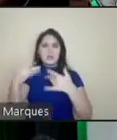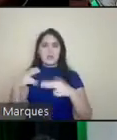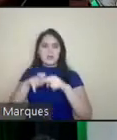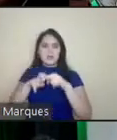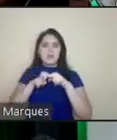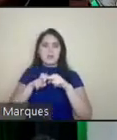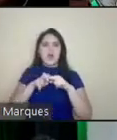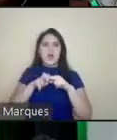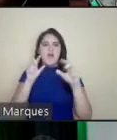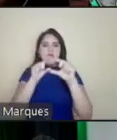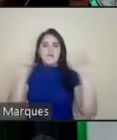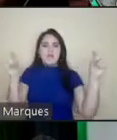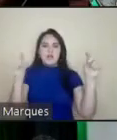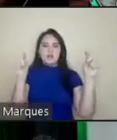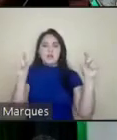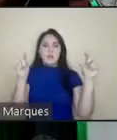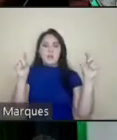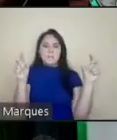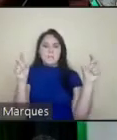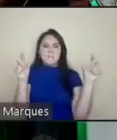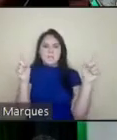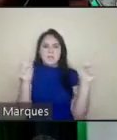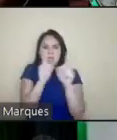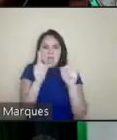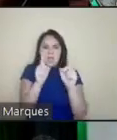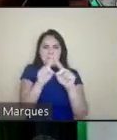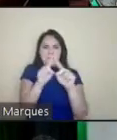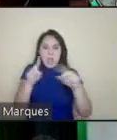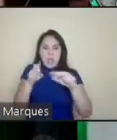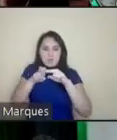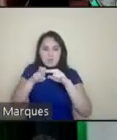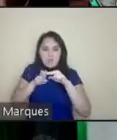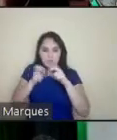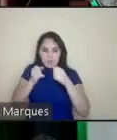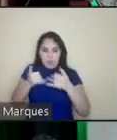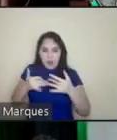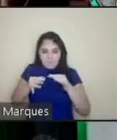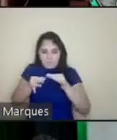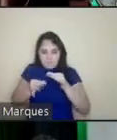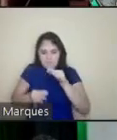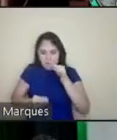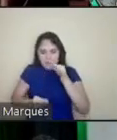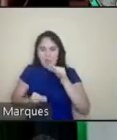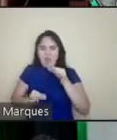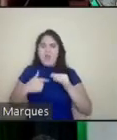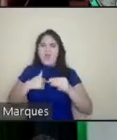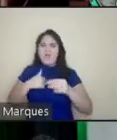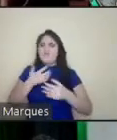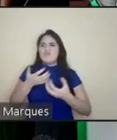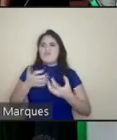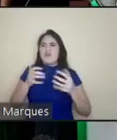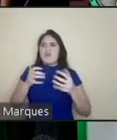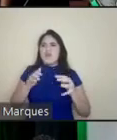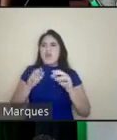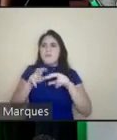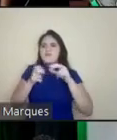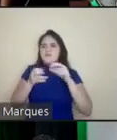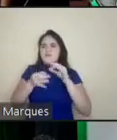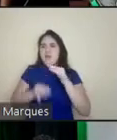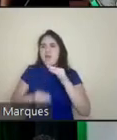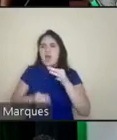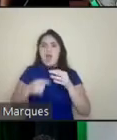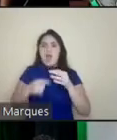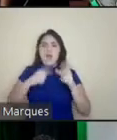bem pequeno e às vezes tinha uma justificativa enorme. E eu não queria justificar os meus versinhos, aí eu fotografava. Eu